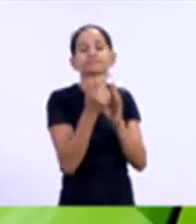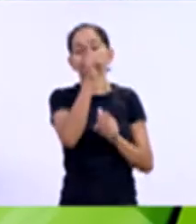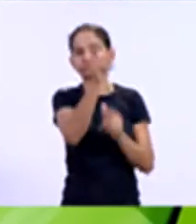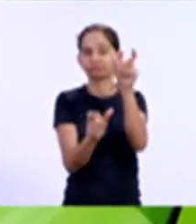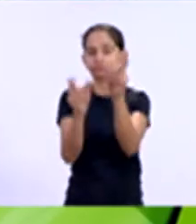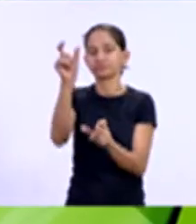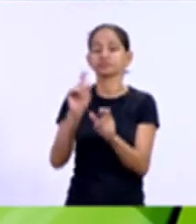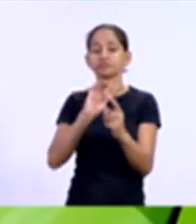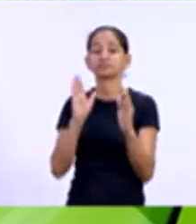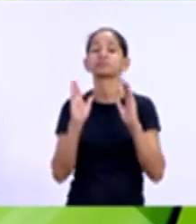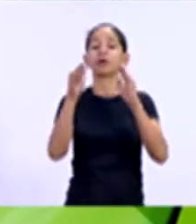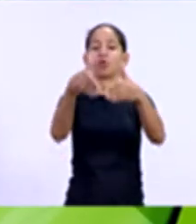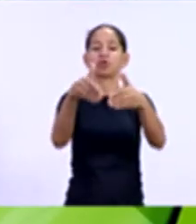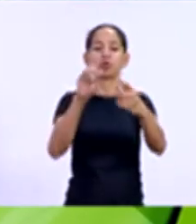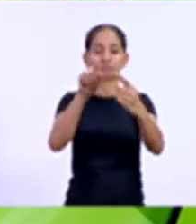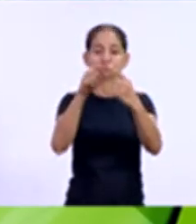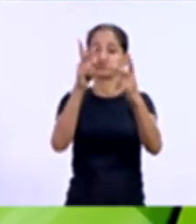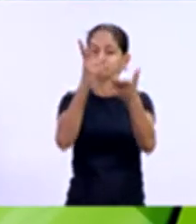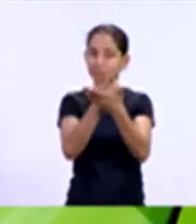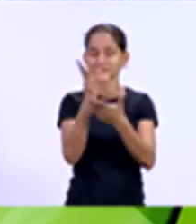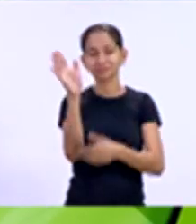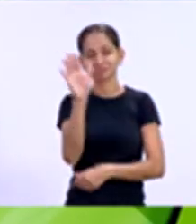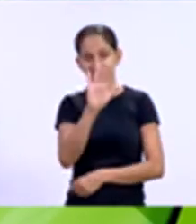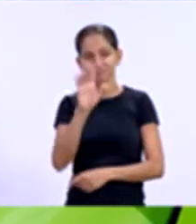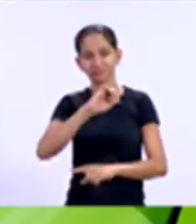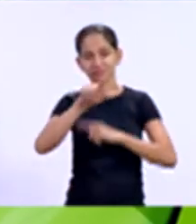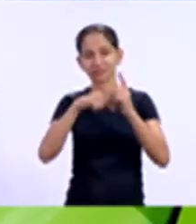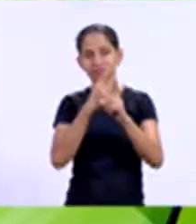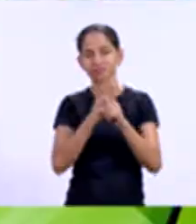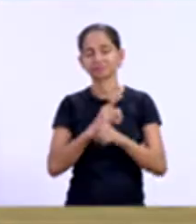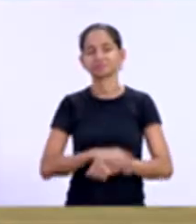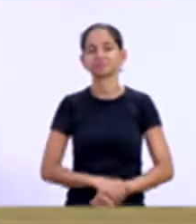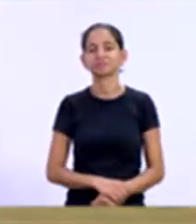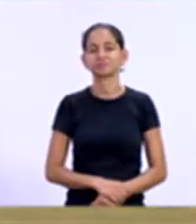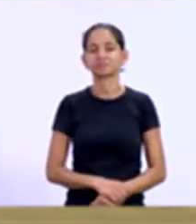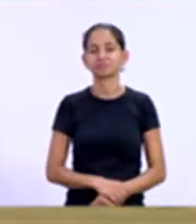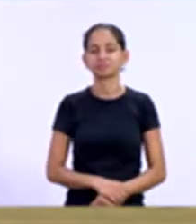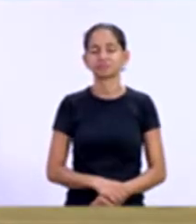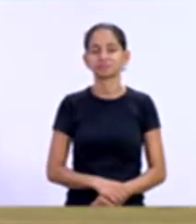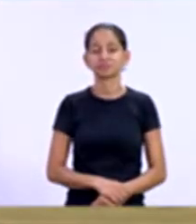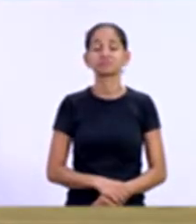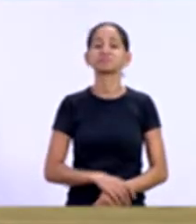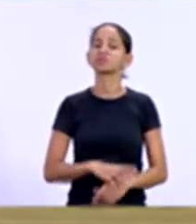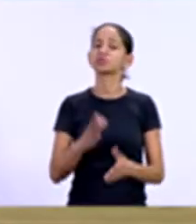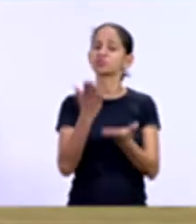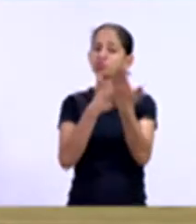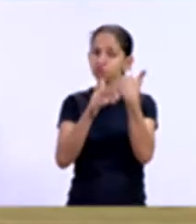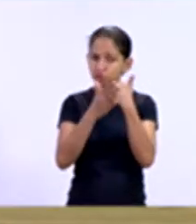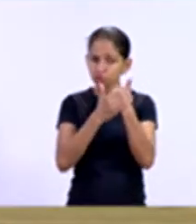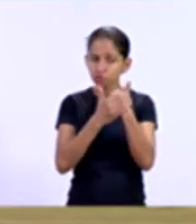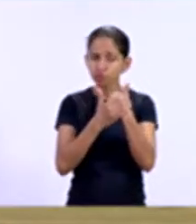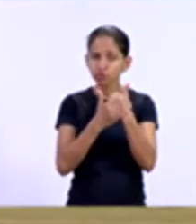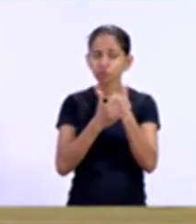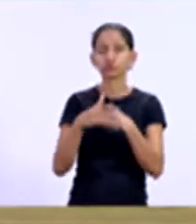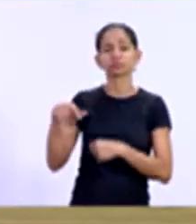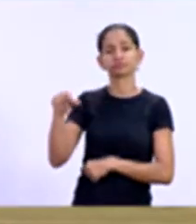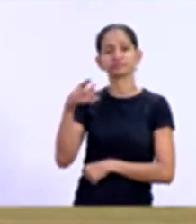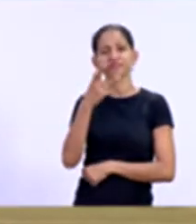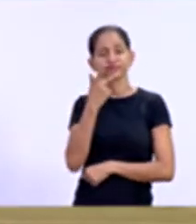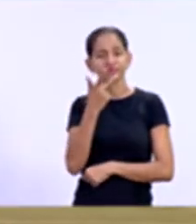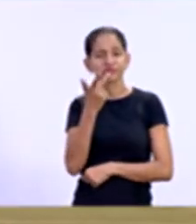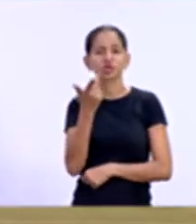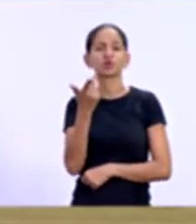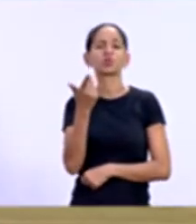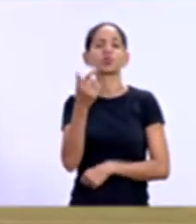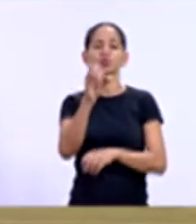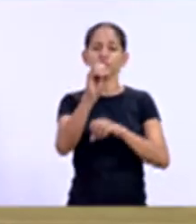chegar a um determinado objetivo. Tchau e até a próxima! Todas as ferramentas, como a EAD,